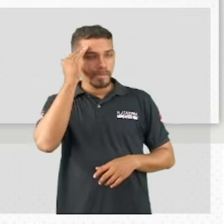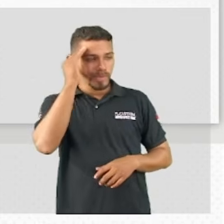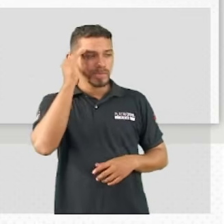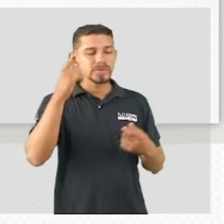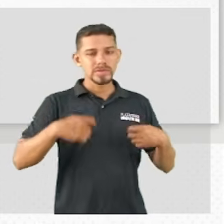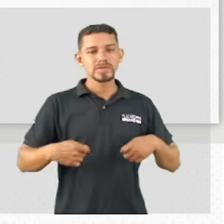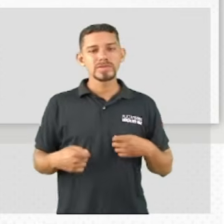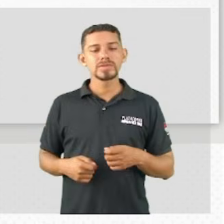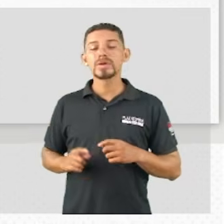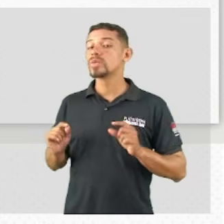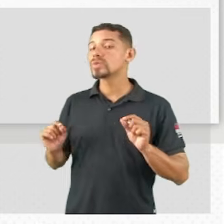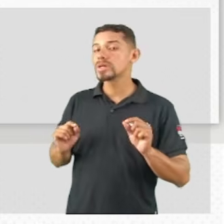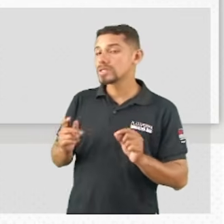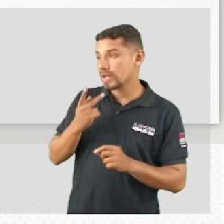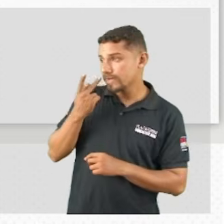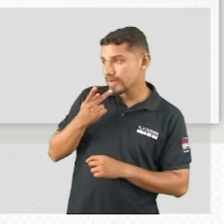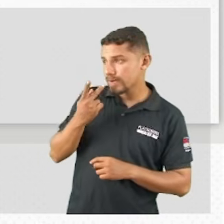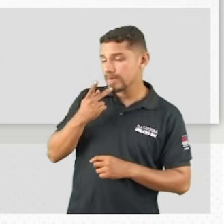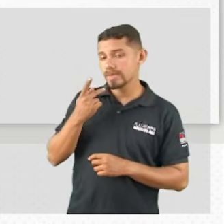pessoa está falando, o que ele está colocando